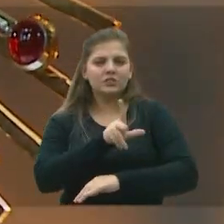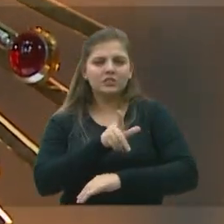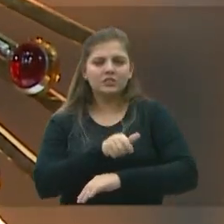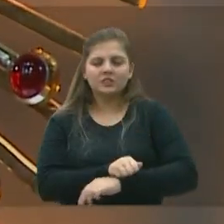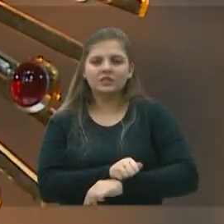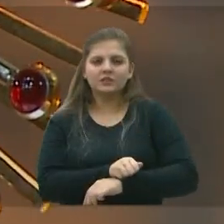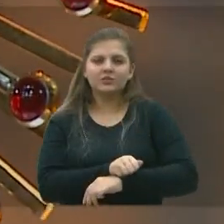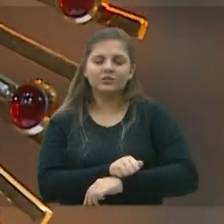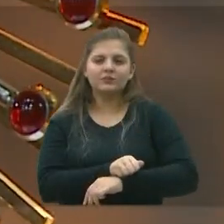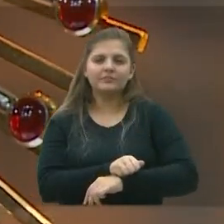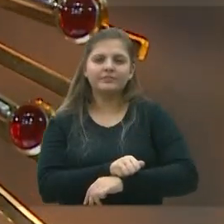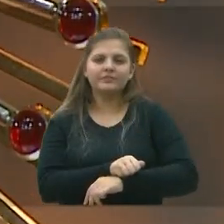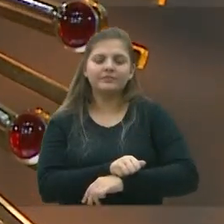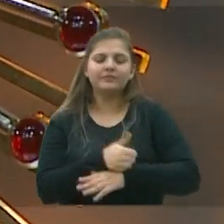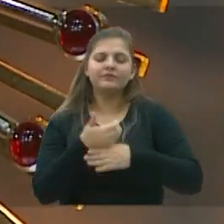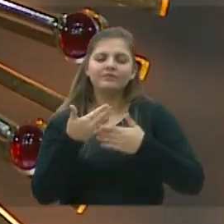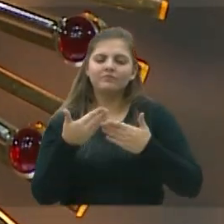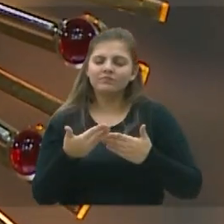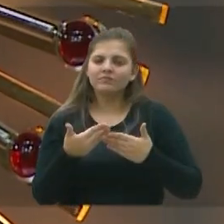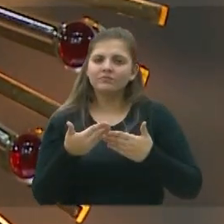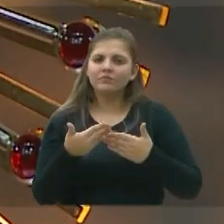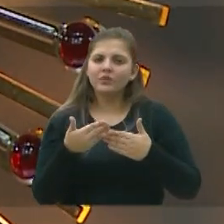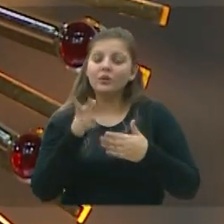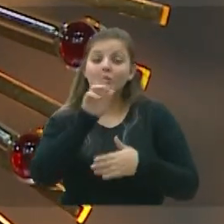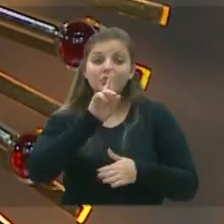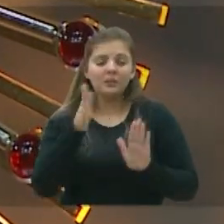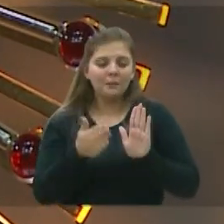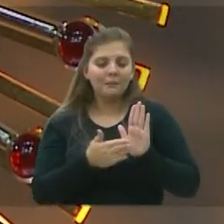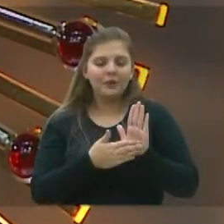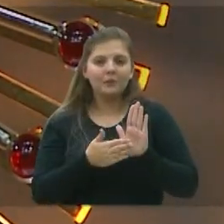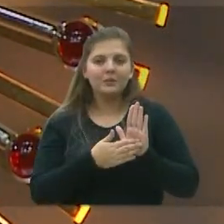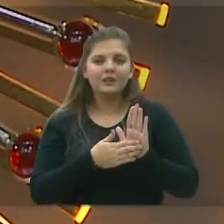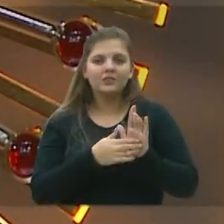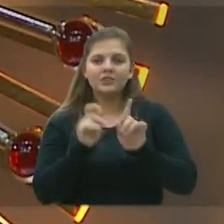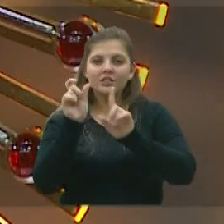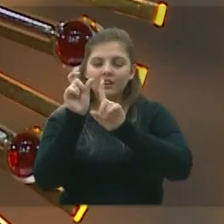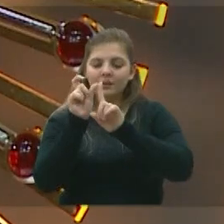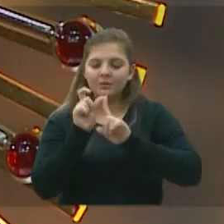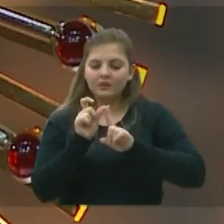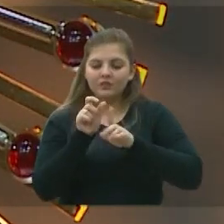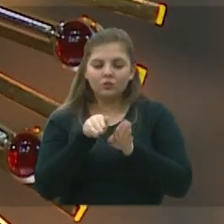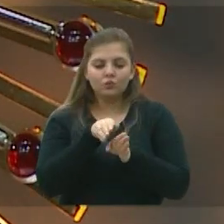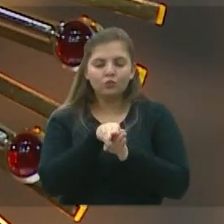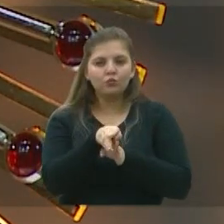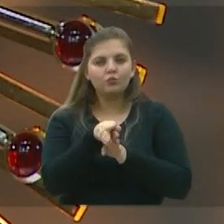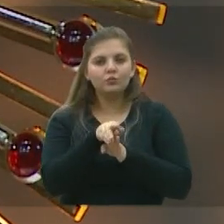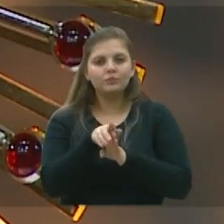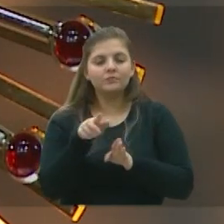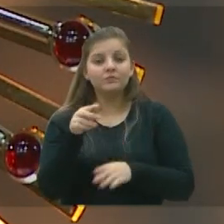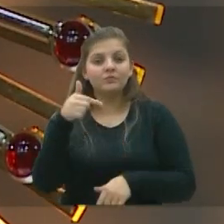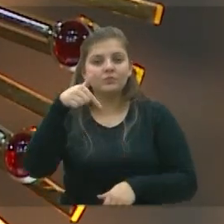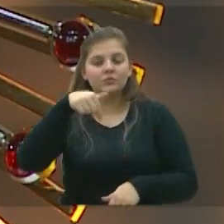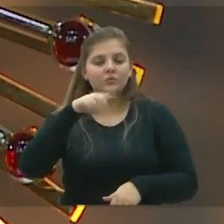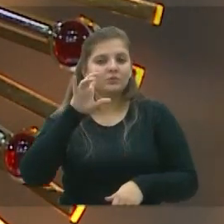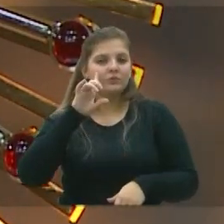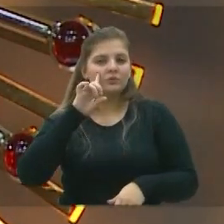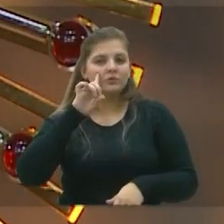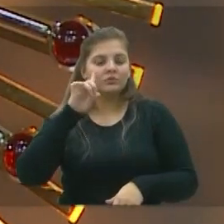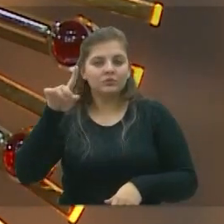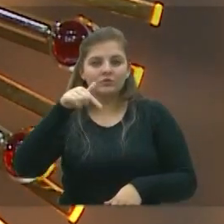de Jericó. O Senhor promete na sua palavra a instrução, que no 7º dia,